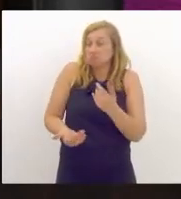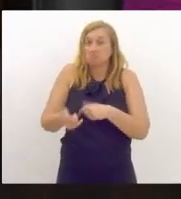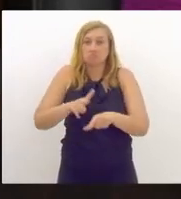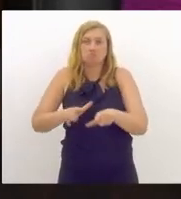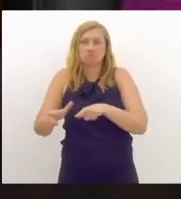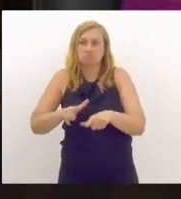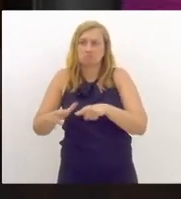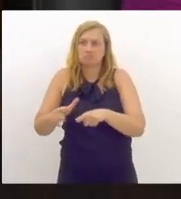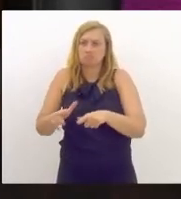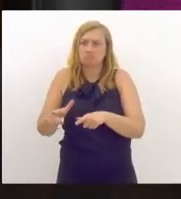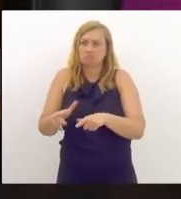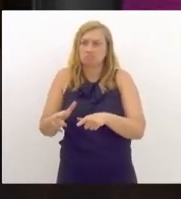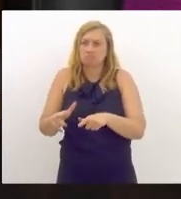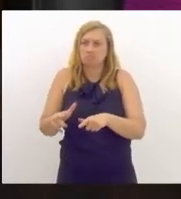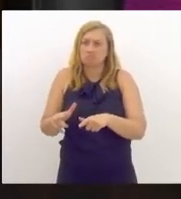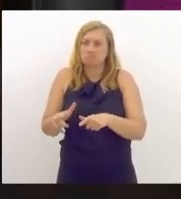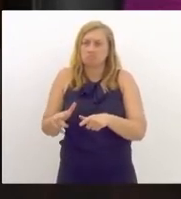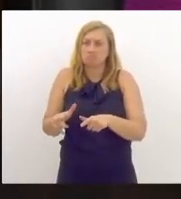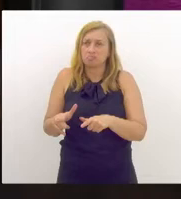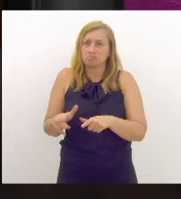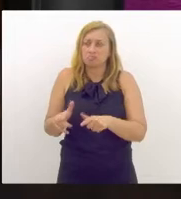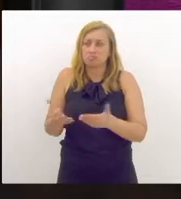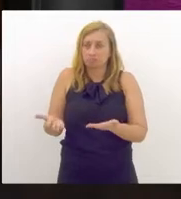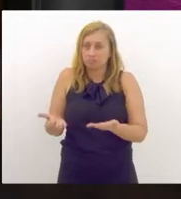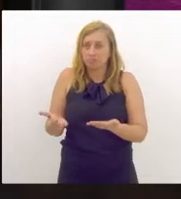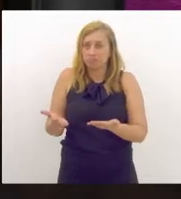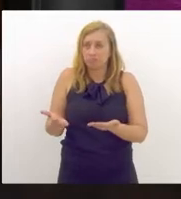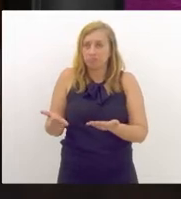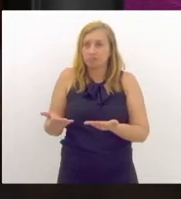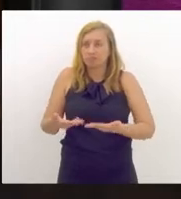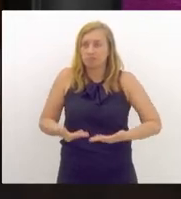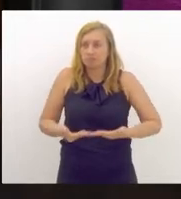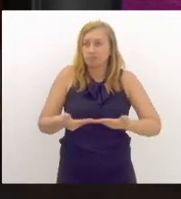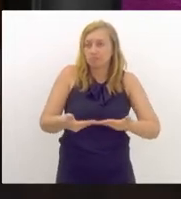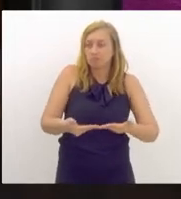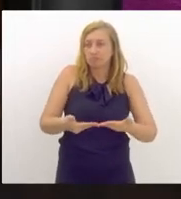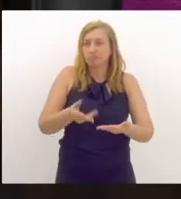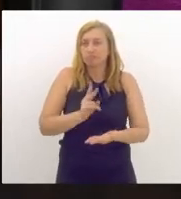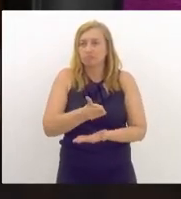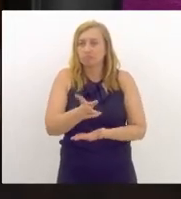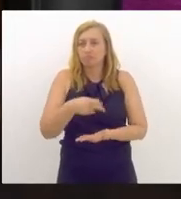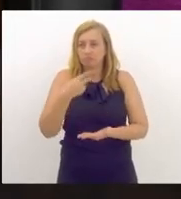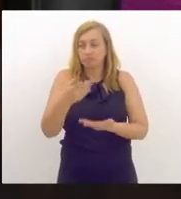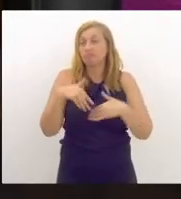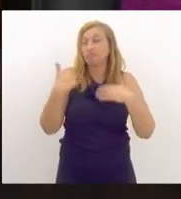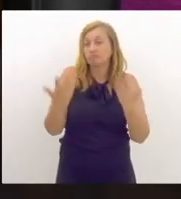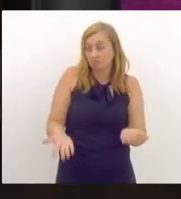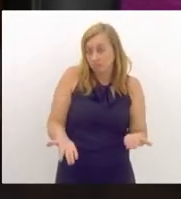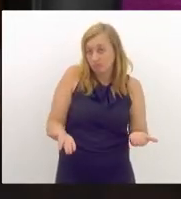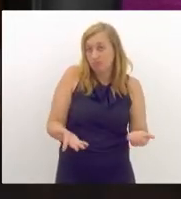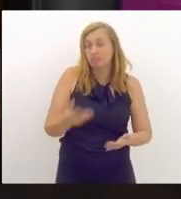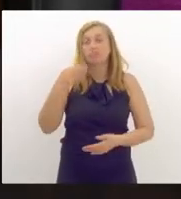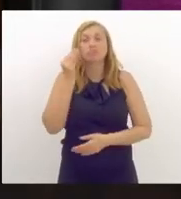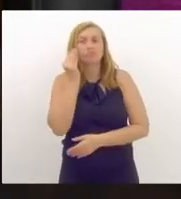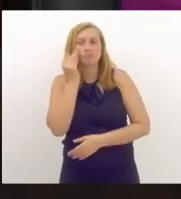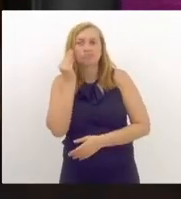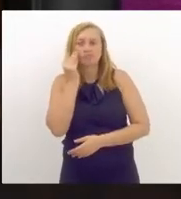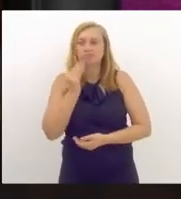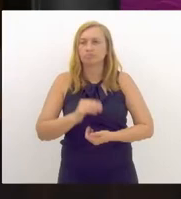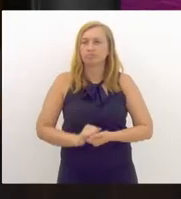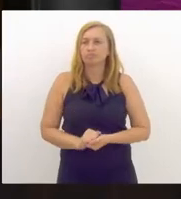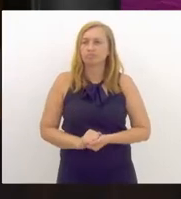e indo mais pelo aquilo empregadores falam então assim Mônica é